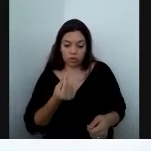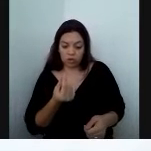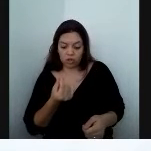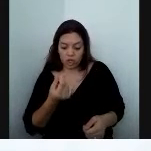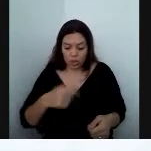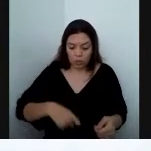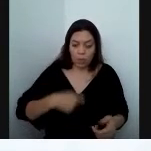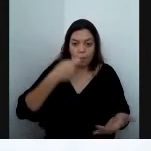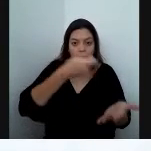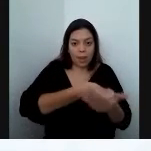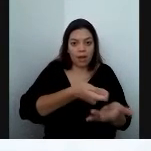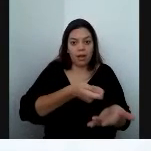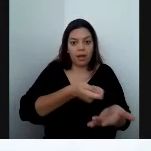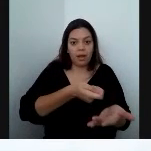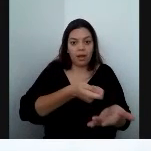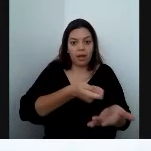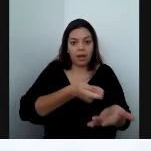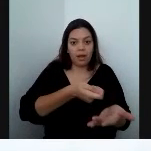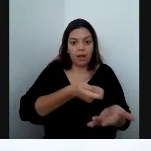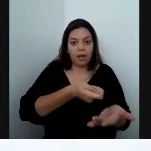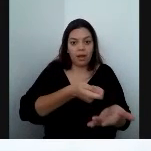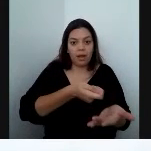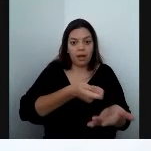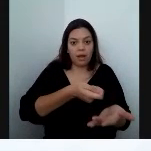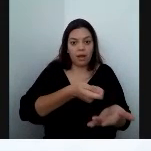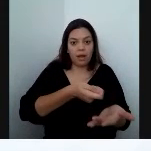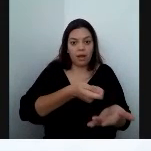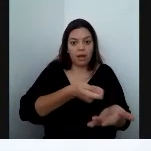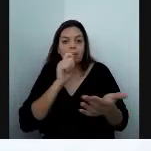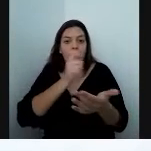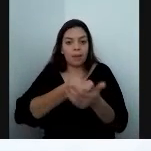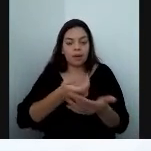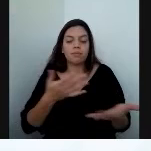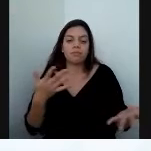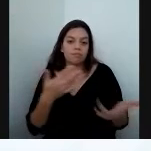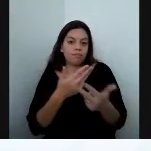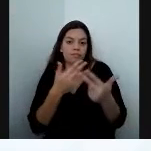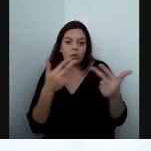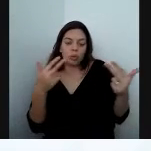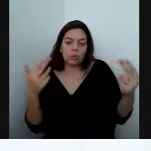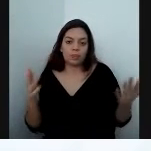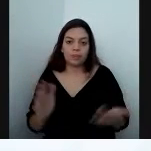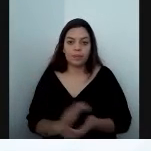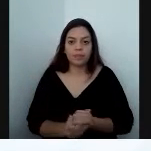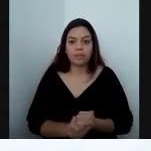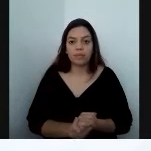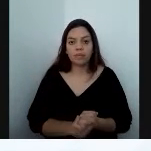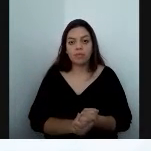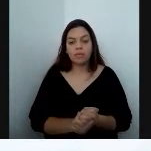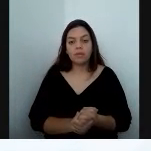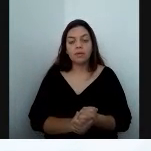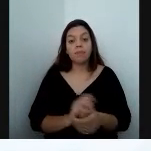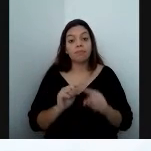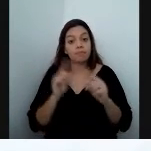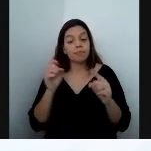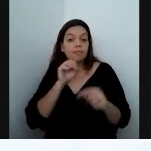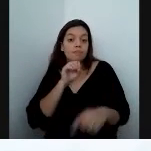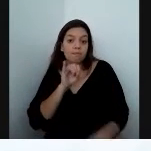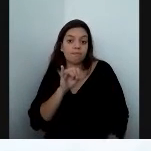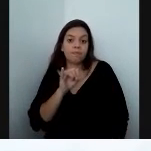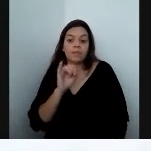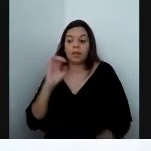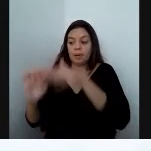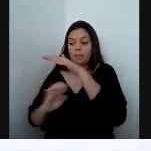compensações, pelo menos manter o valor do vale transporte, ou principalmente o do Vale